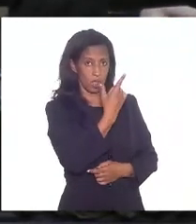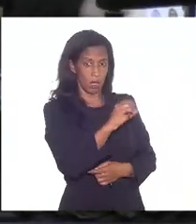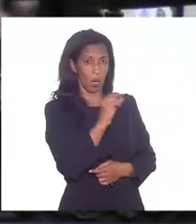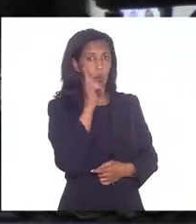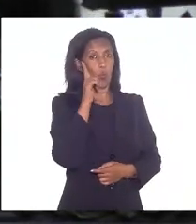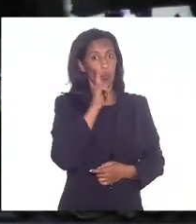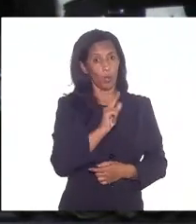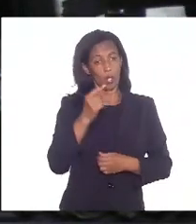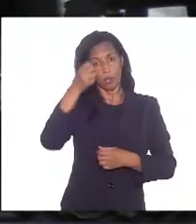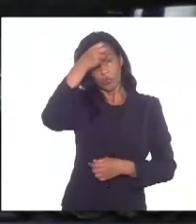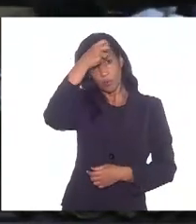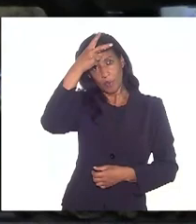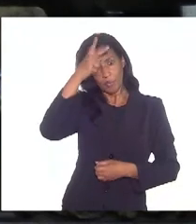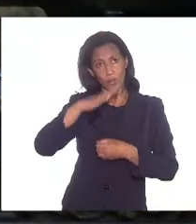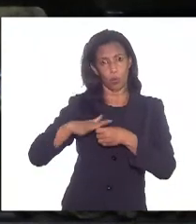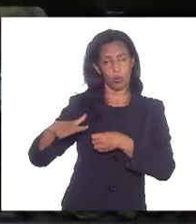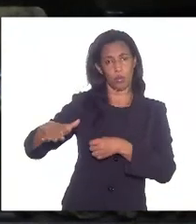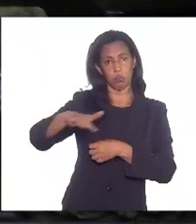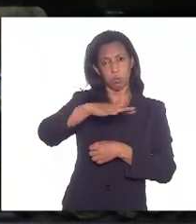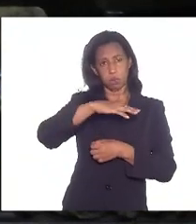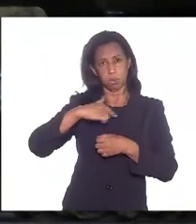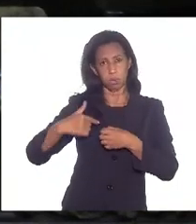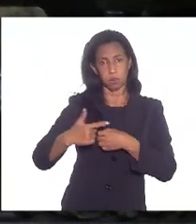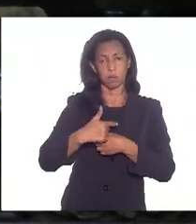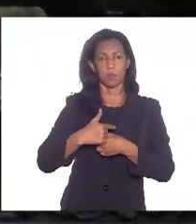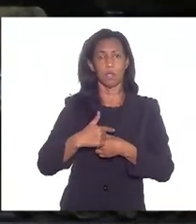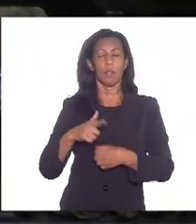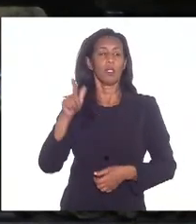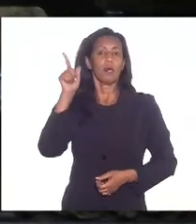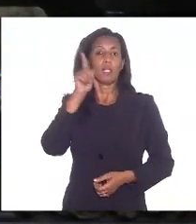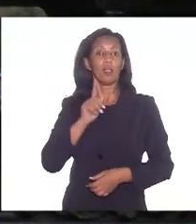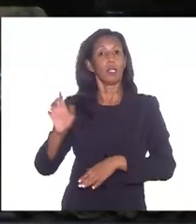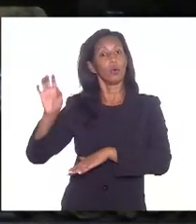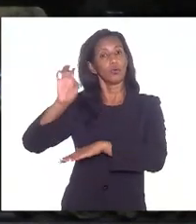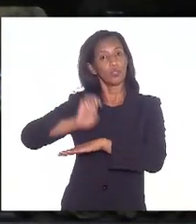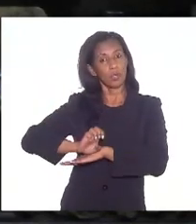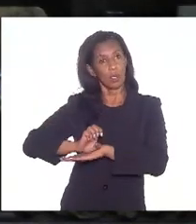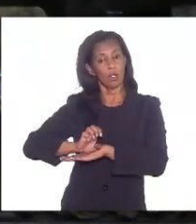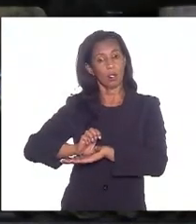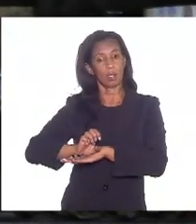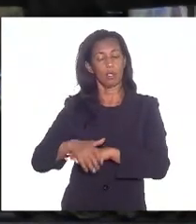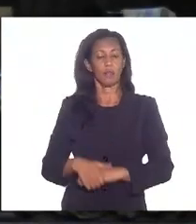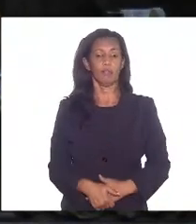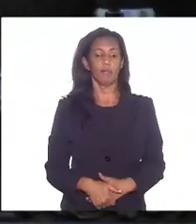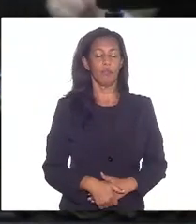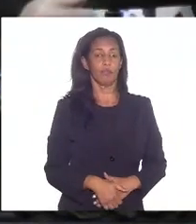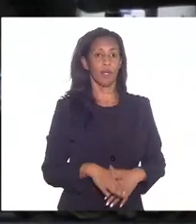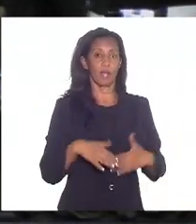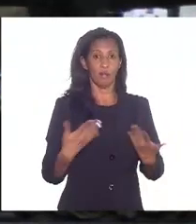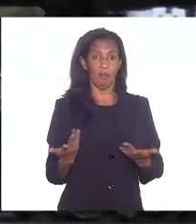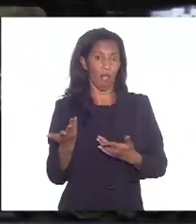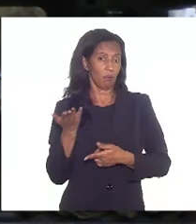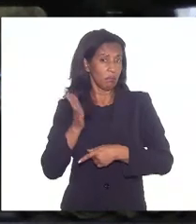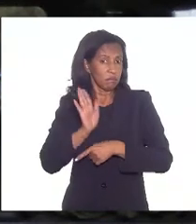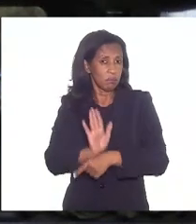ganha os municípios, a Ampetro, ganha o Estado e vai